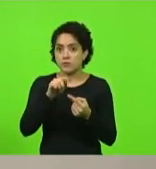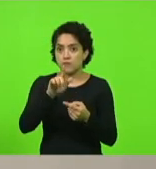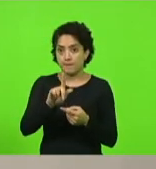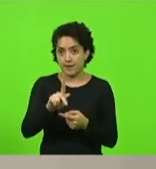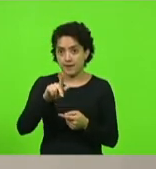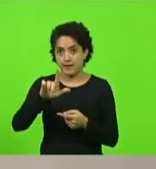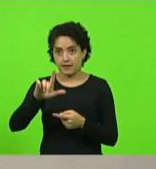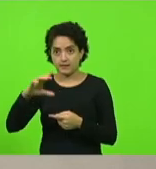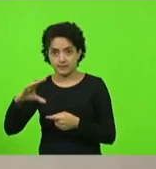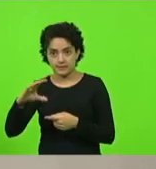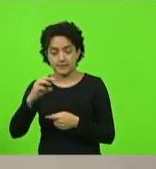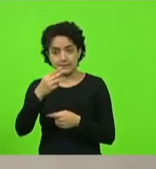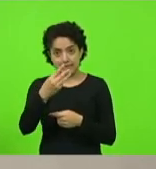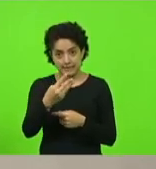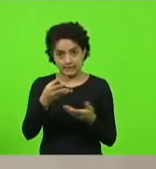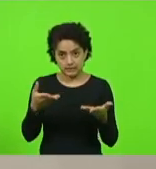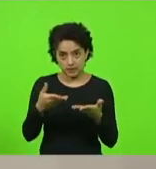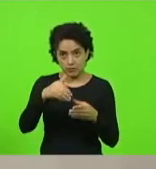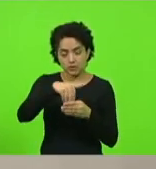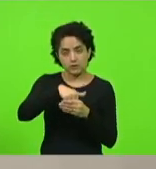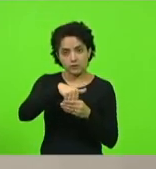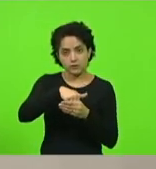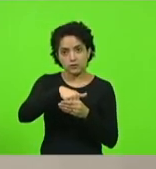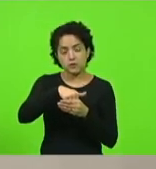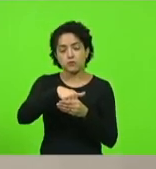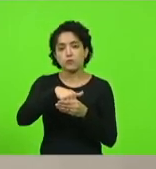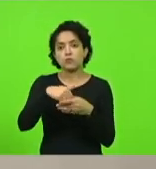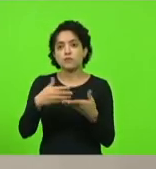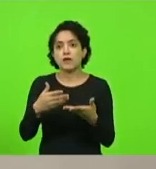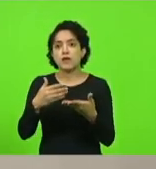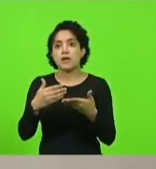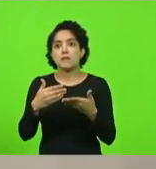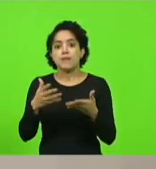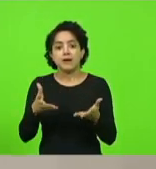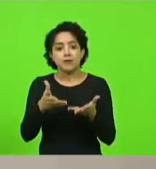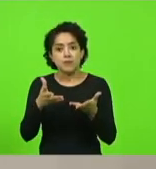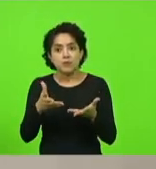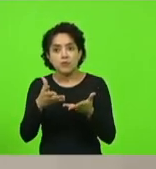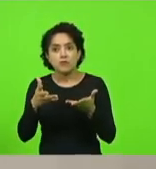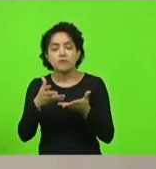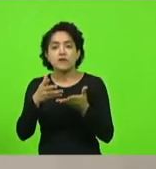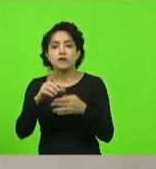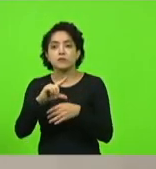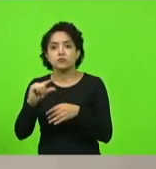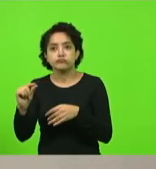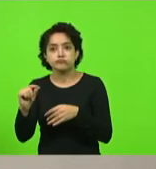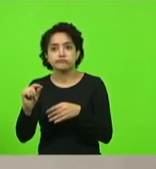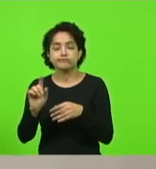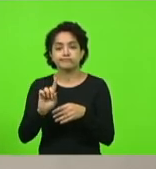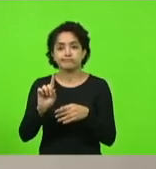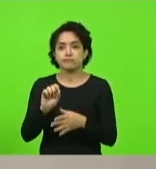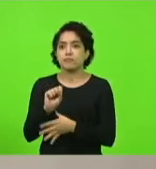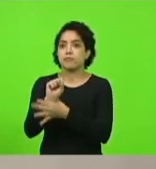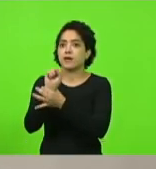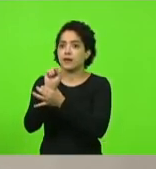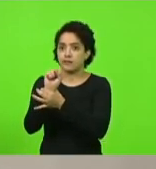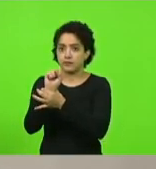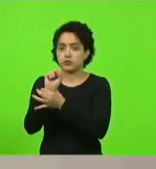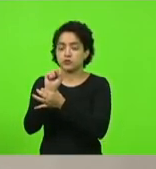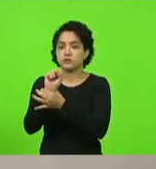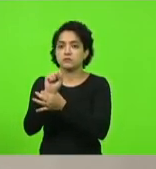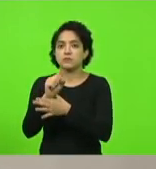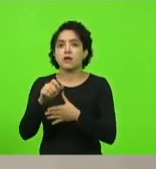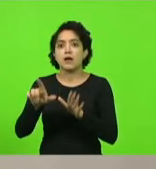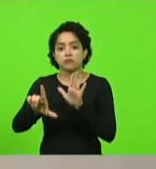3, que ora estamos votando, não é uma forma de promover para ir para casa, e sim garantir que, após o cumprimento